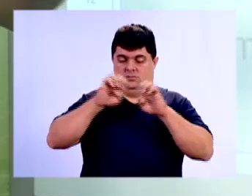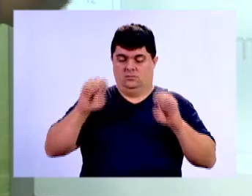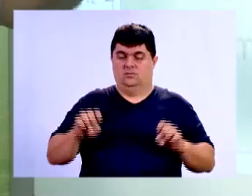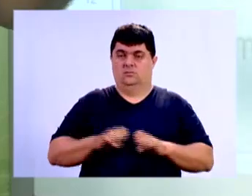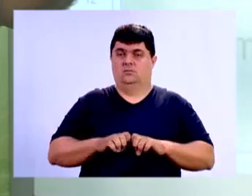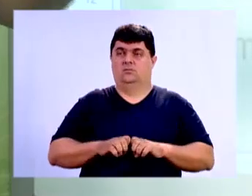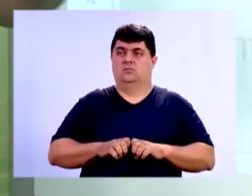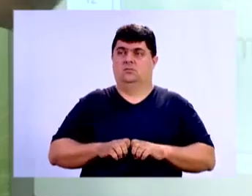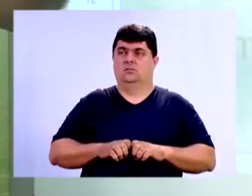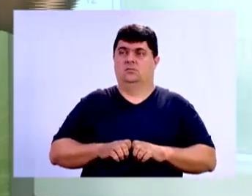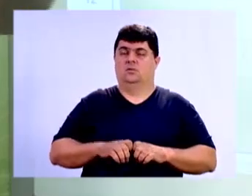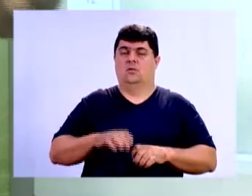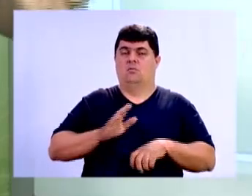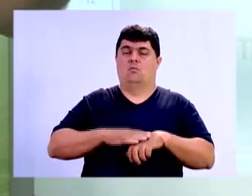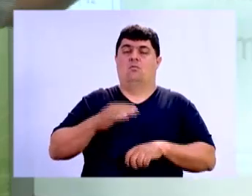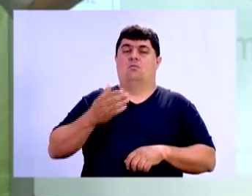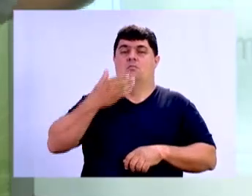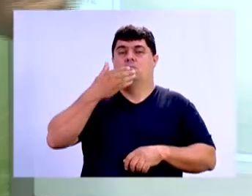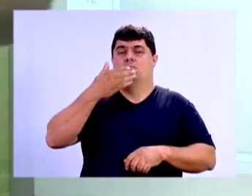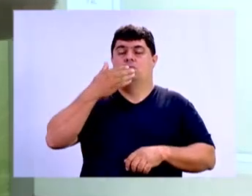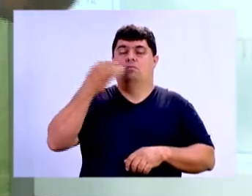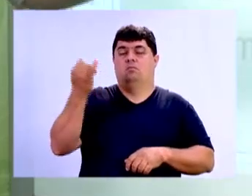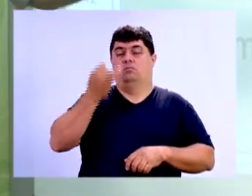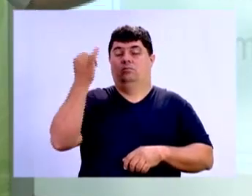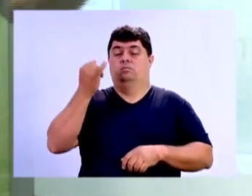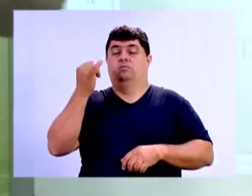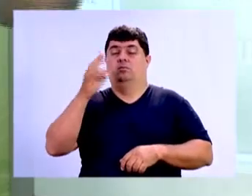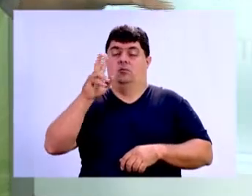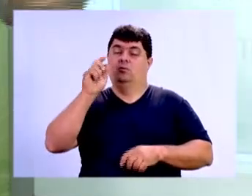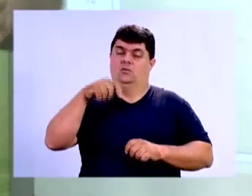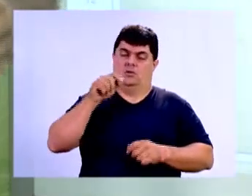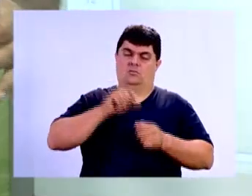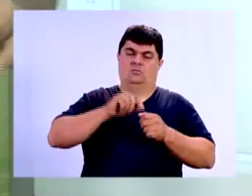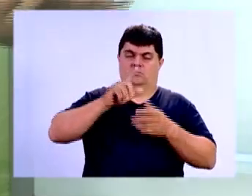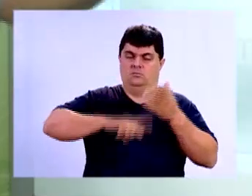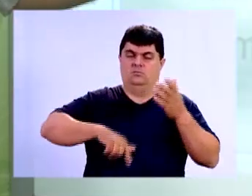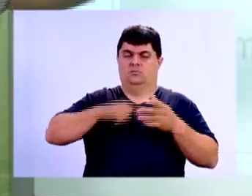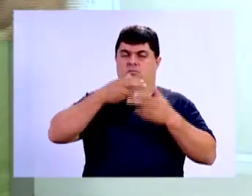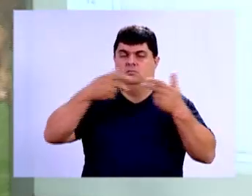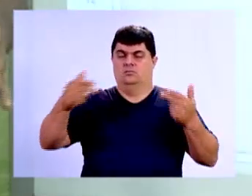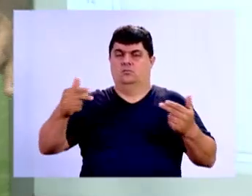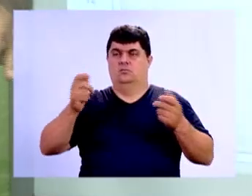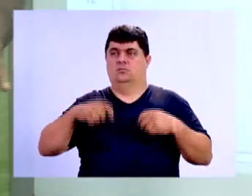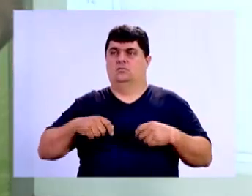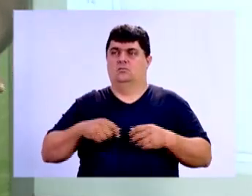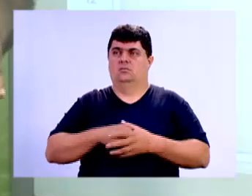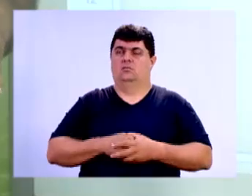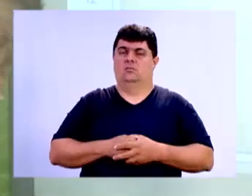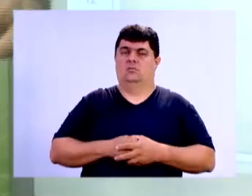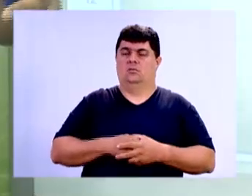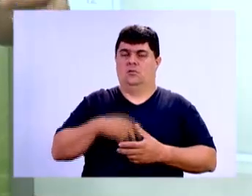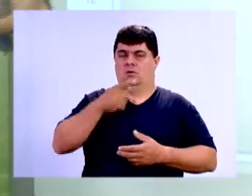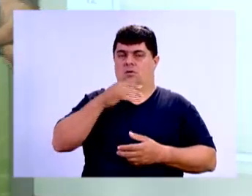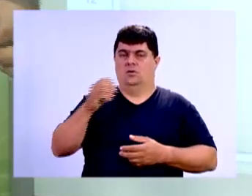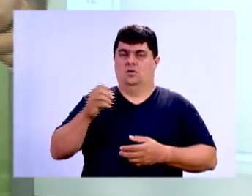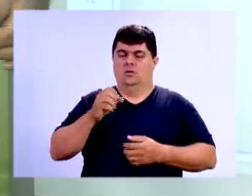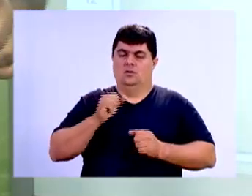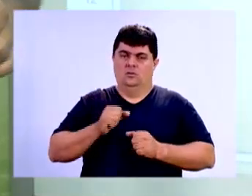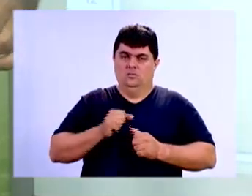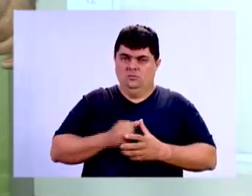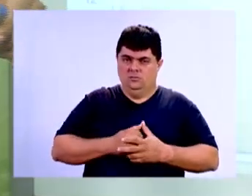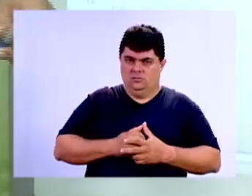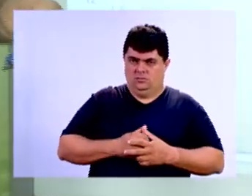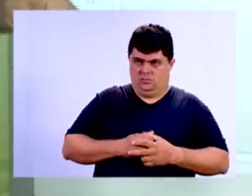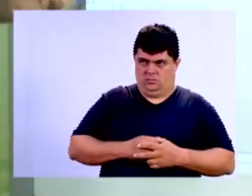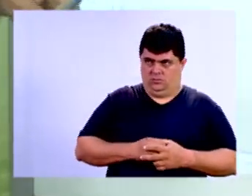é uma estrutura mais eficiente, vamos dizer, para trabalhar com uma coleção de objetos aqui, para ver na programação orientada a objetos, se você quiser também